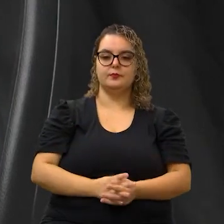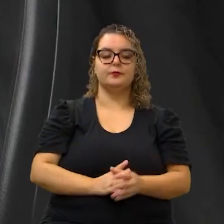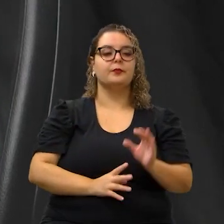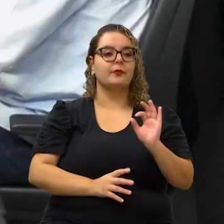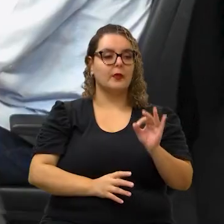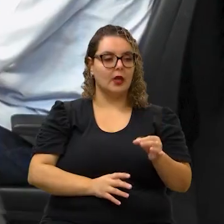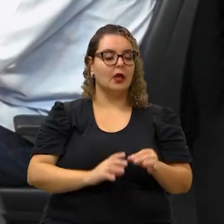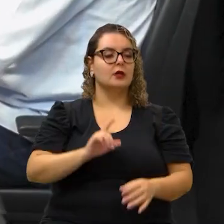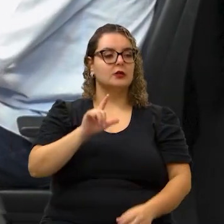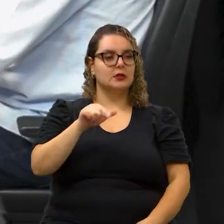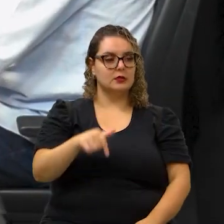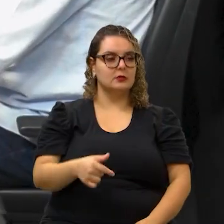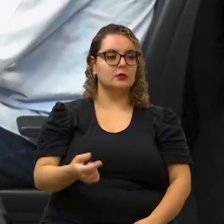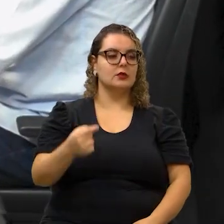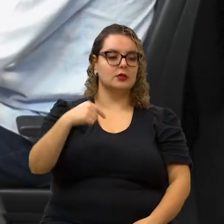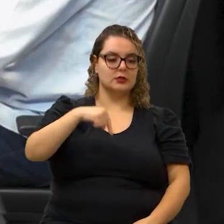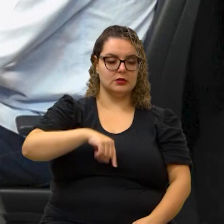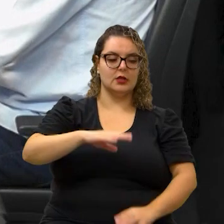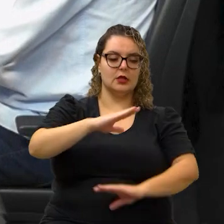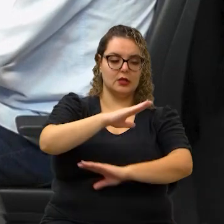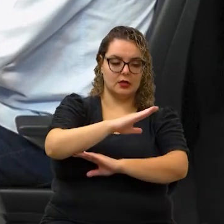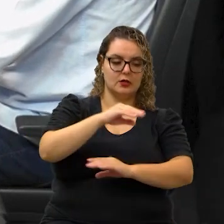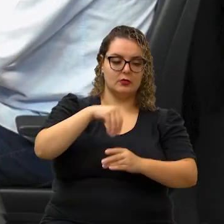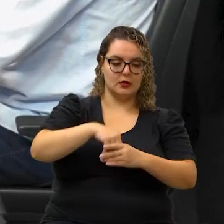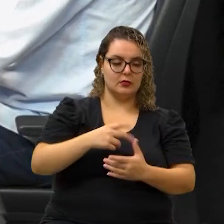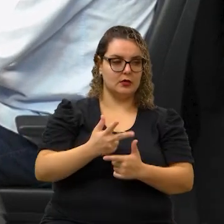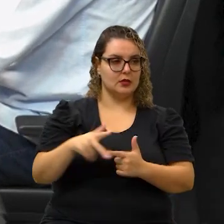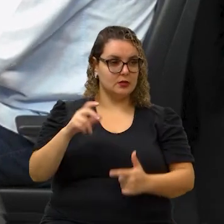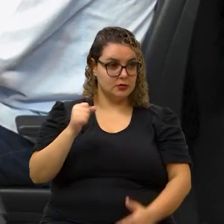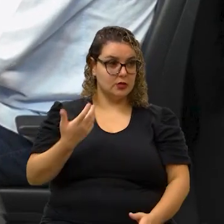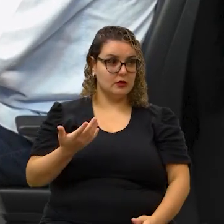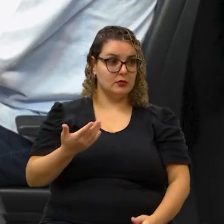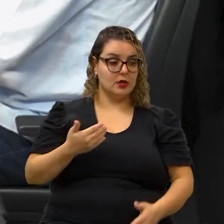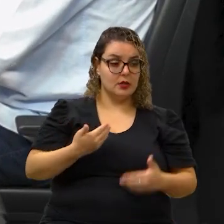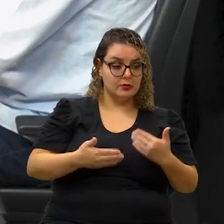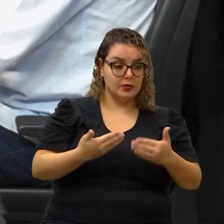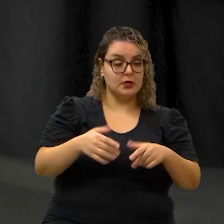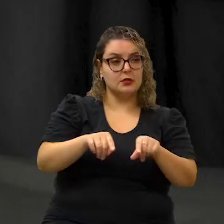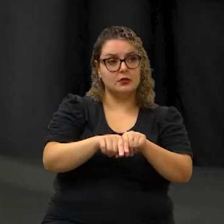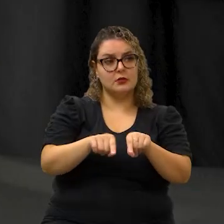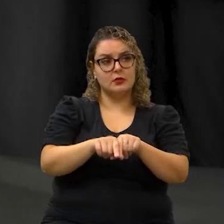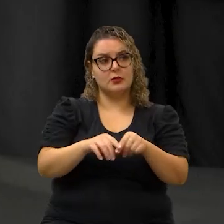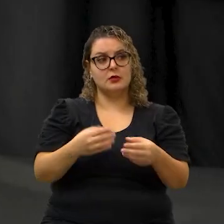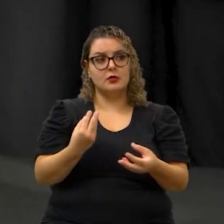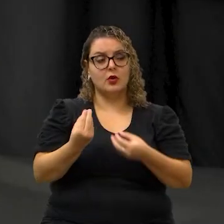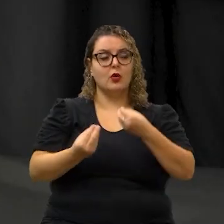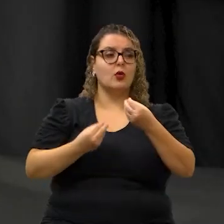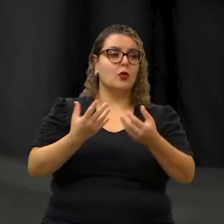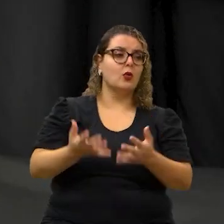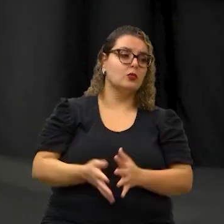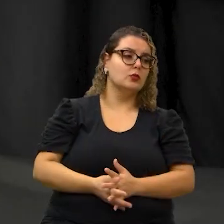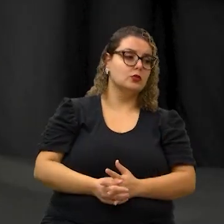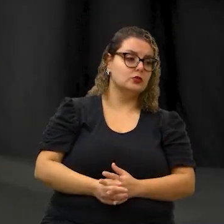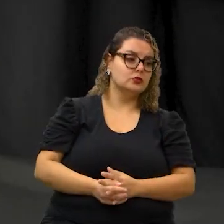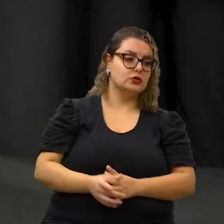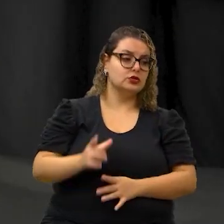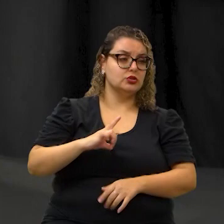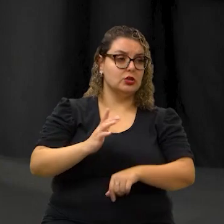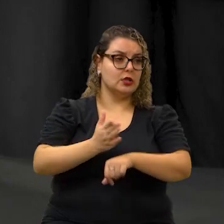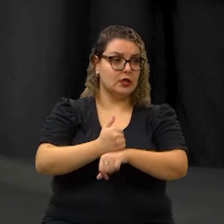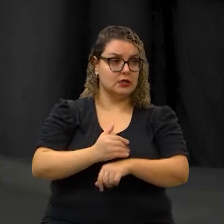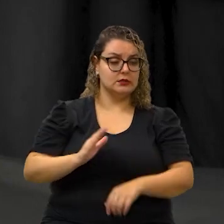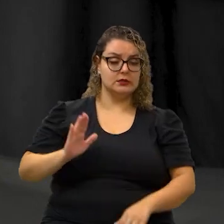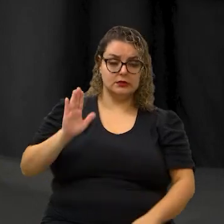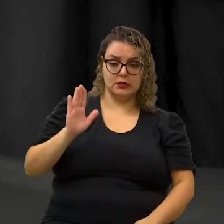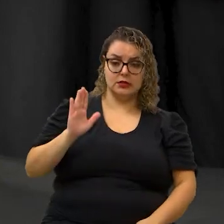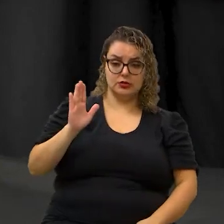cobrar. Certo. Aí você vem para a Câmara e só que nesse meio tempo também, como você